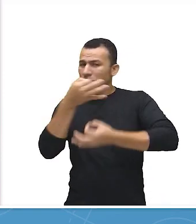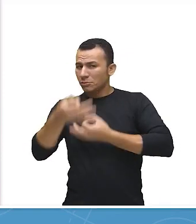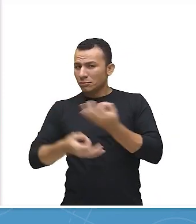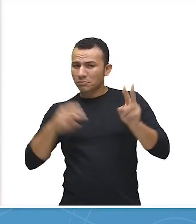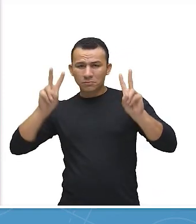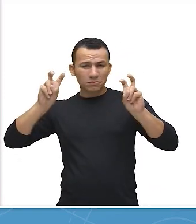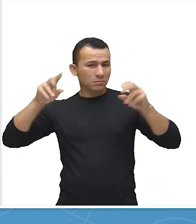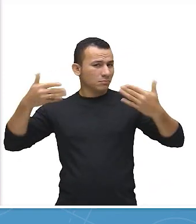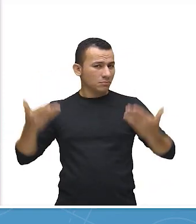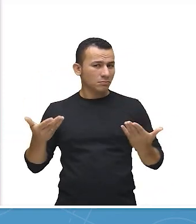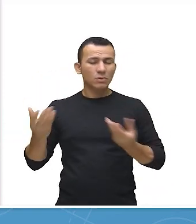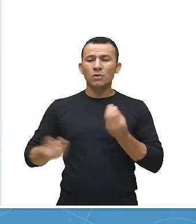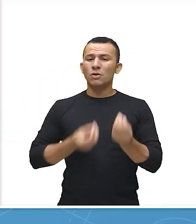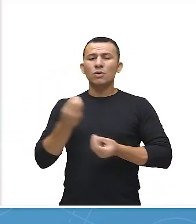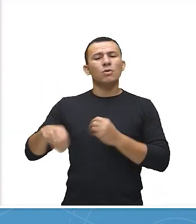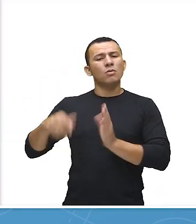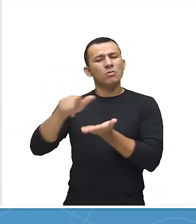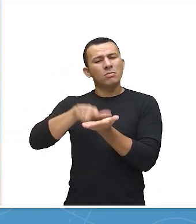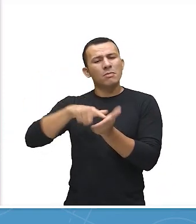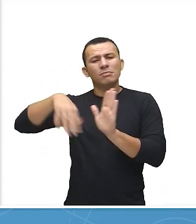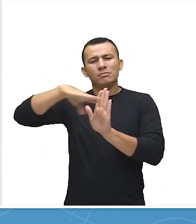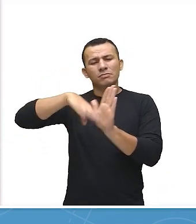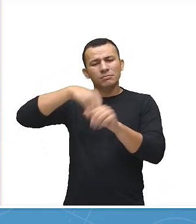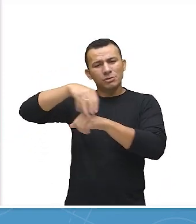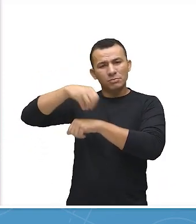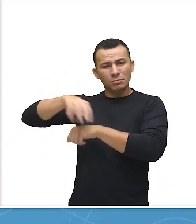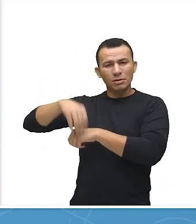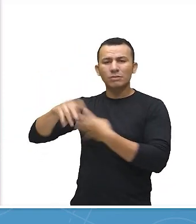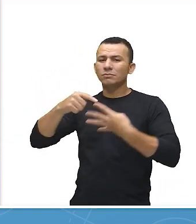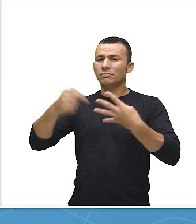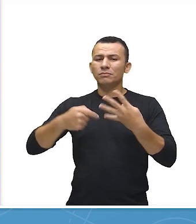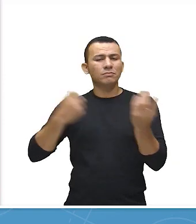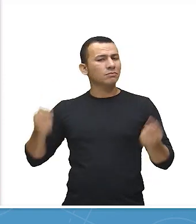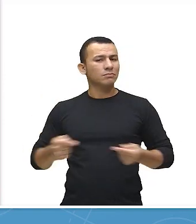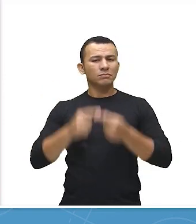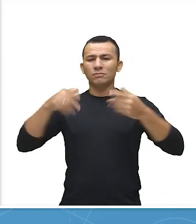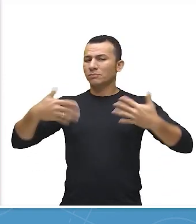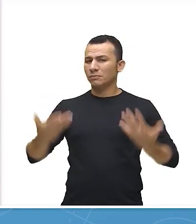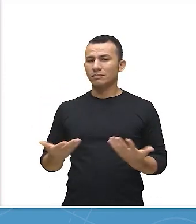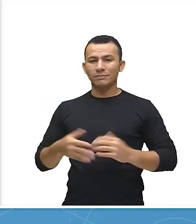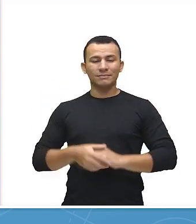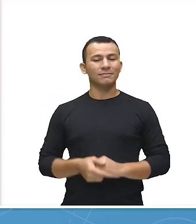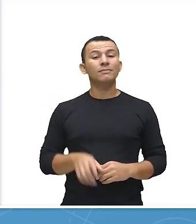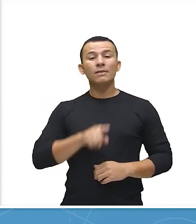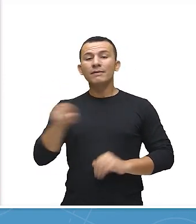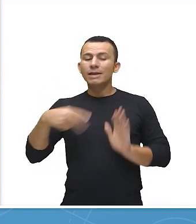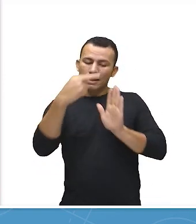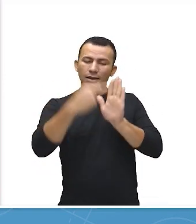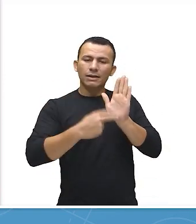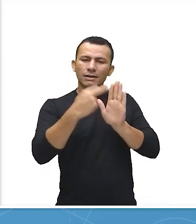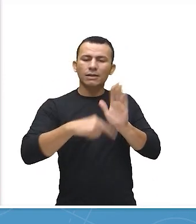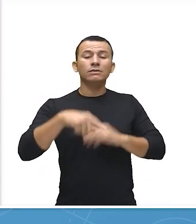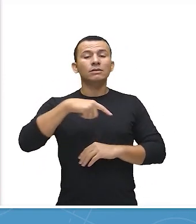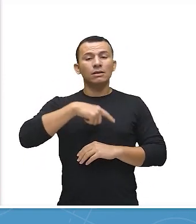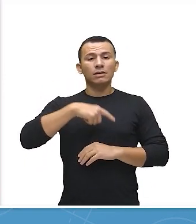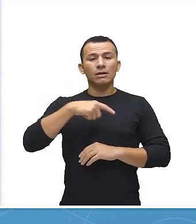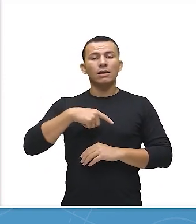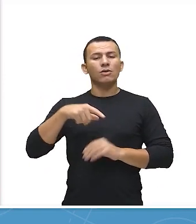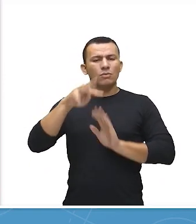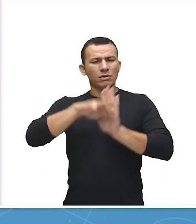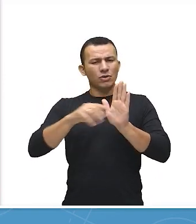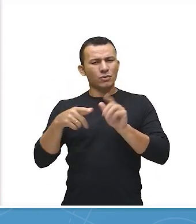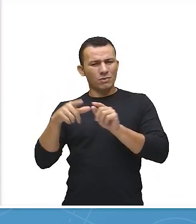instrui como se monta ou instala um objeto. Então, você vai perceber que na leitura do